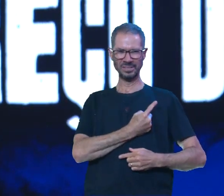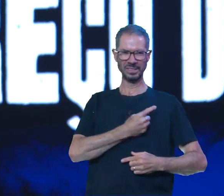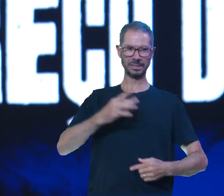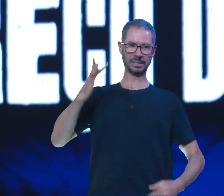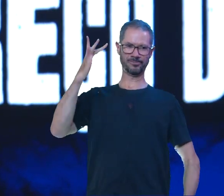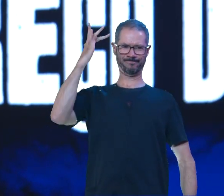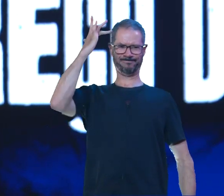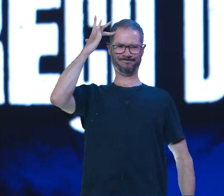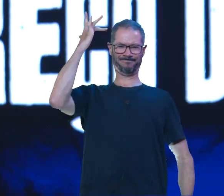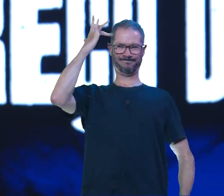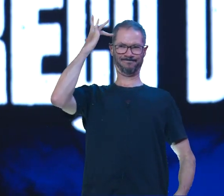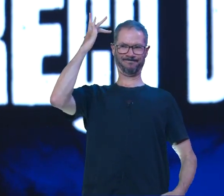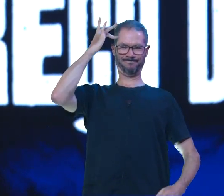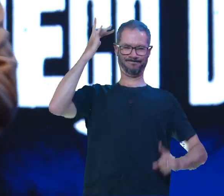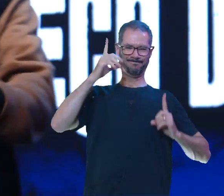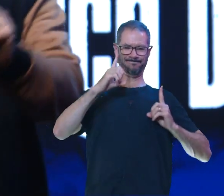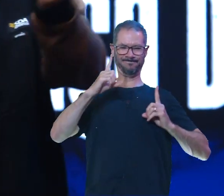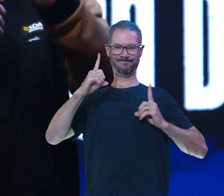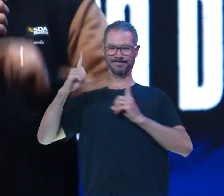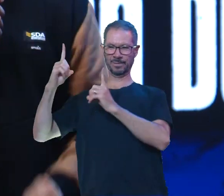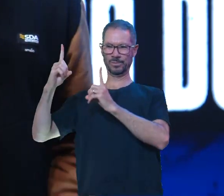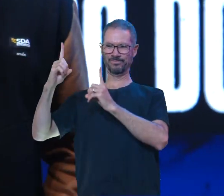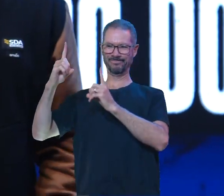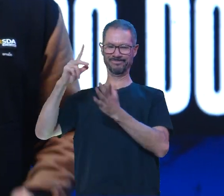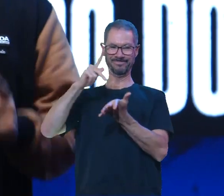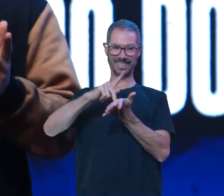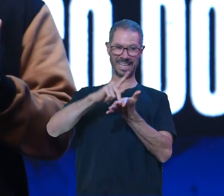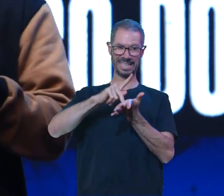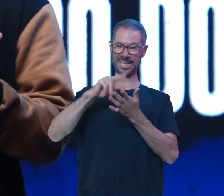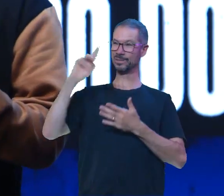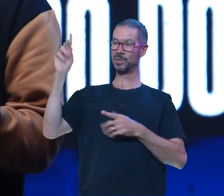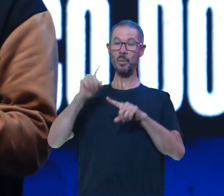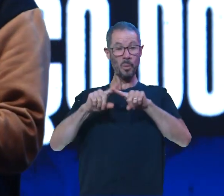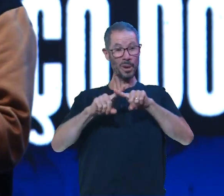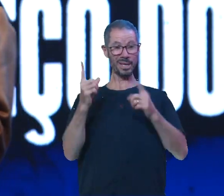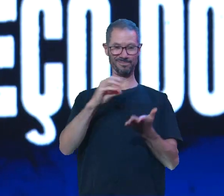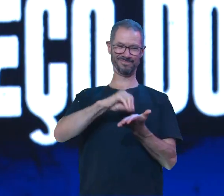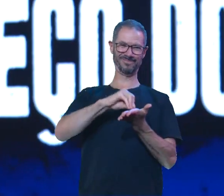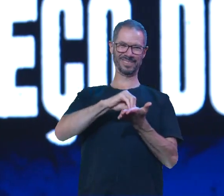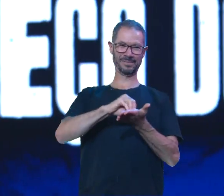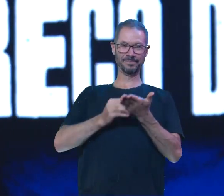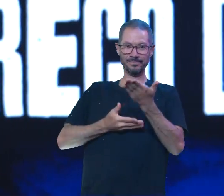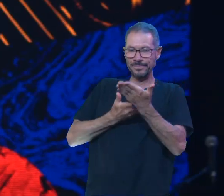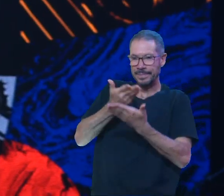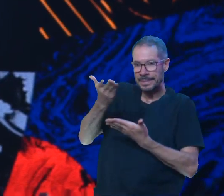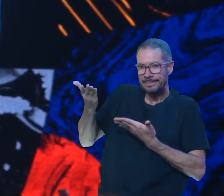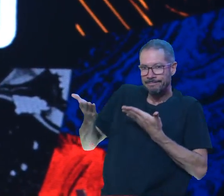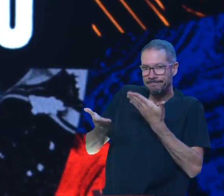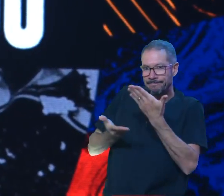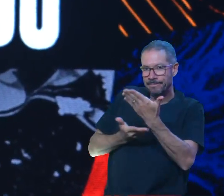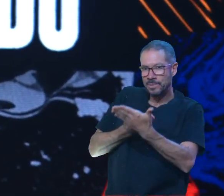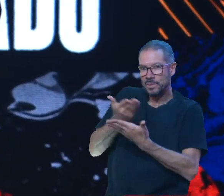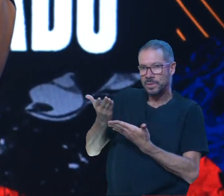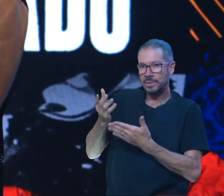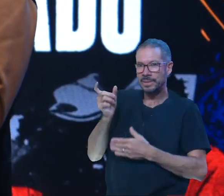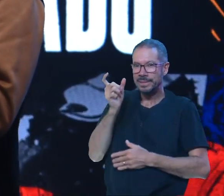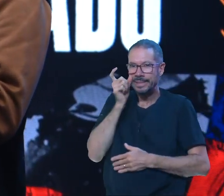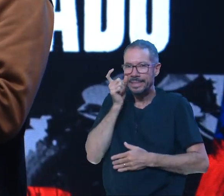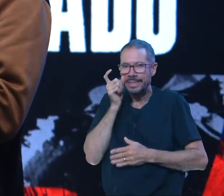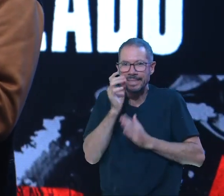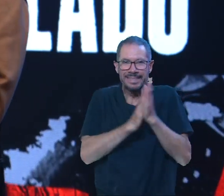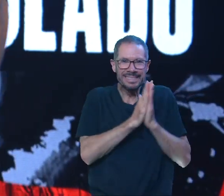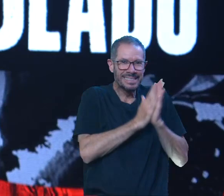maduros na caminhada cristã e não somos discípulos verdadeiros do Senhor. Por quê? Um relacionamento extremamente interesseiro que vai